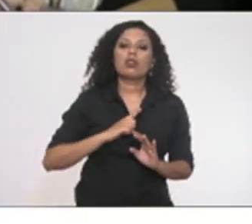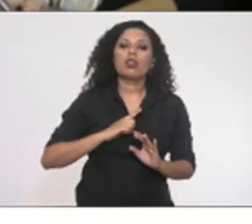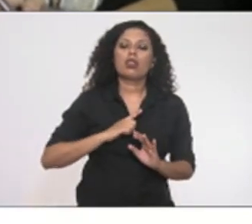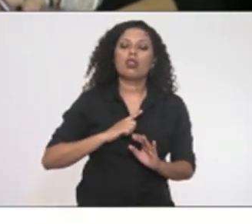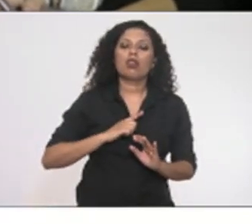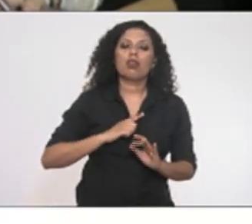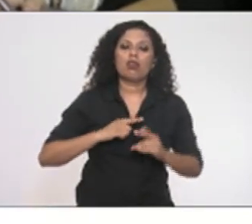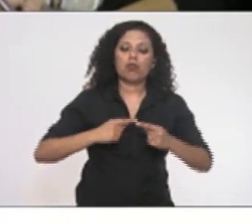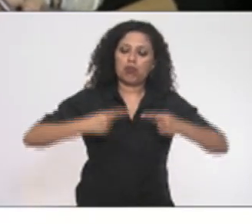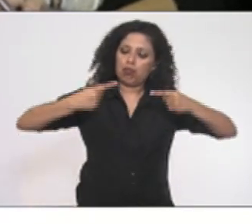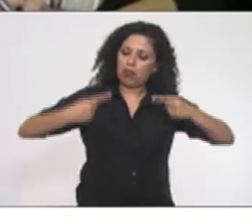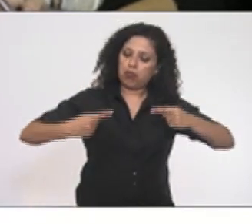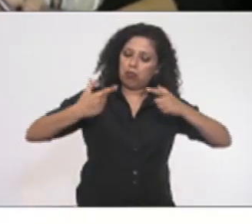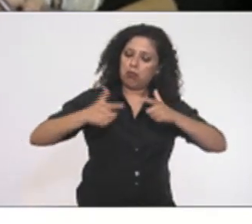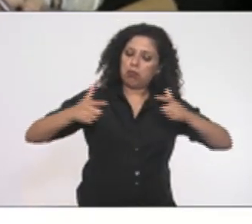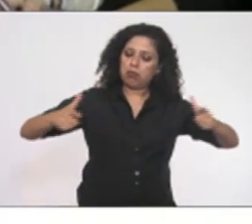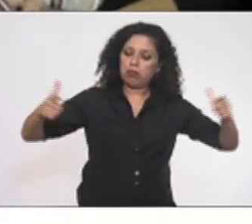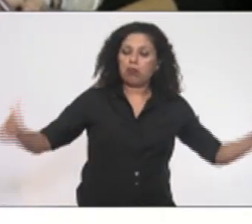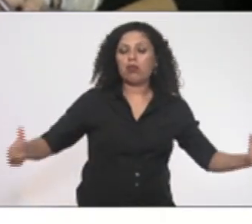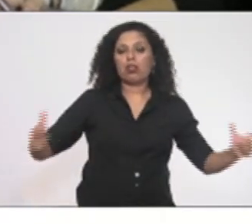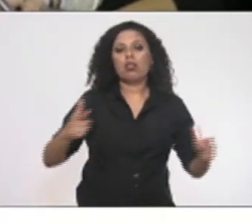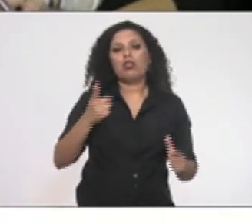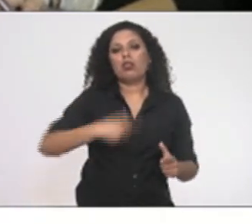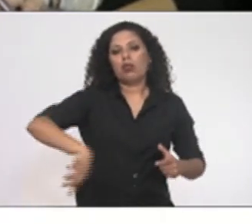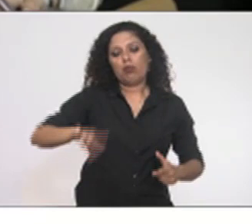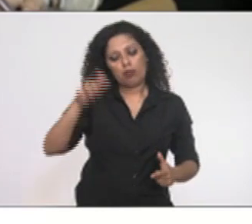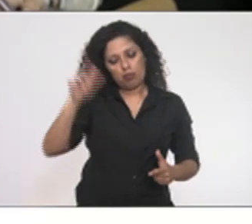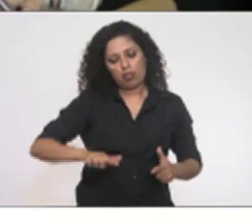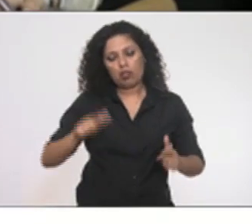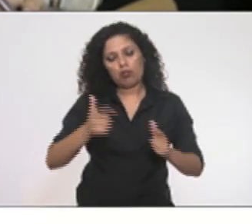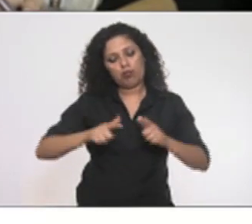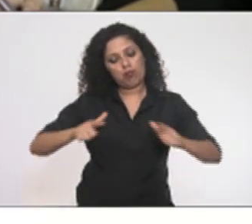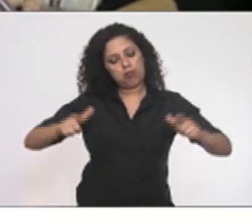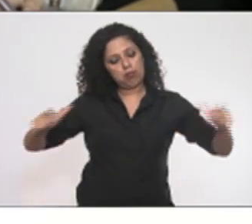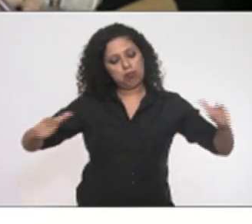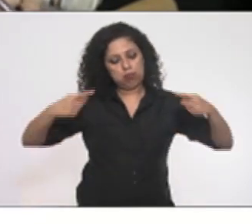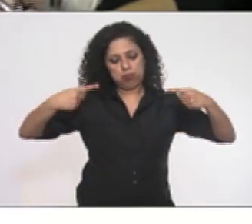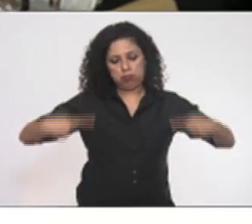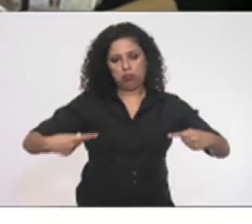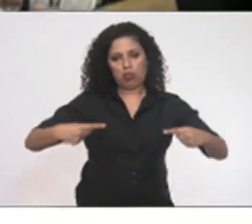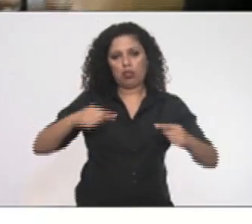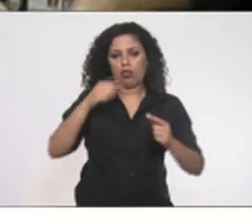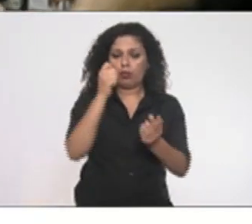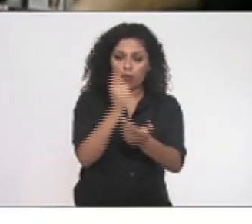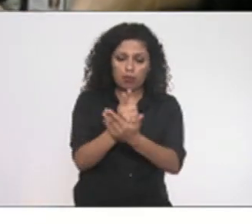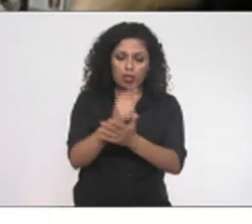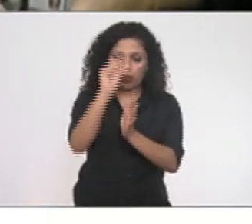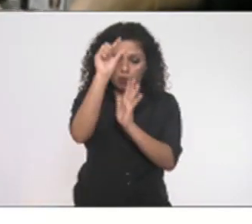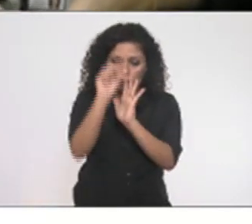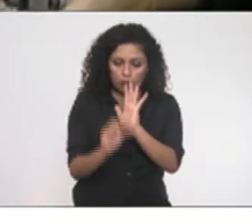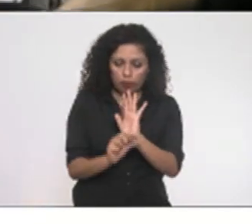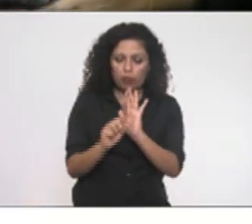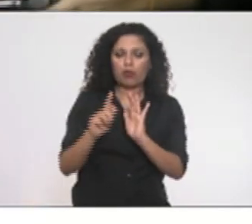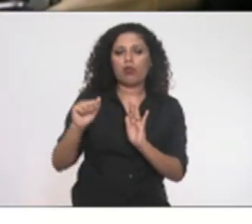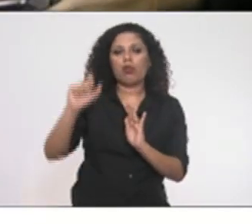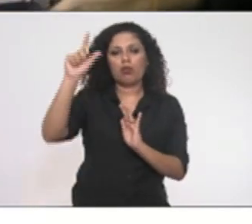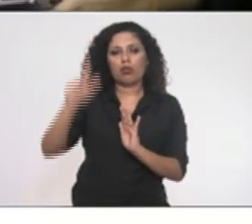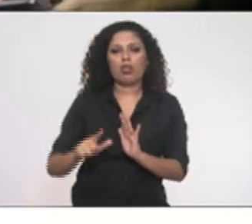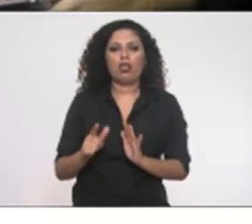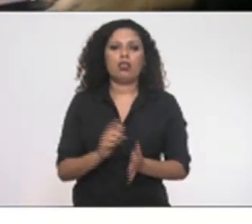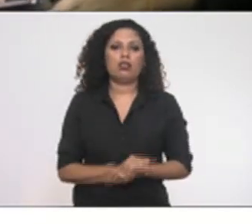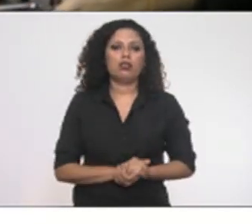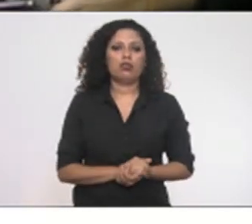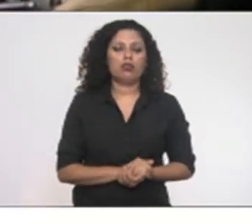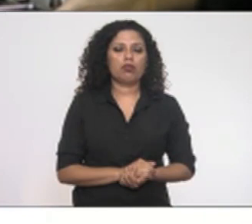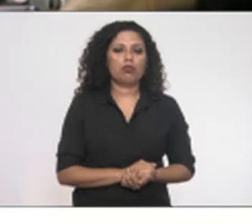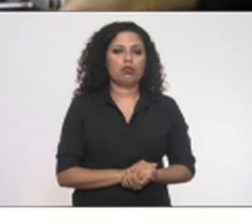são ações práticas para que tenhamos mais competição e talvez preços menores. A gente espera preços menores, isso não é uma garantia, porque